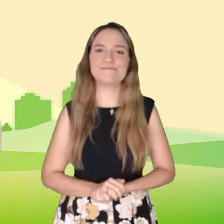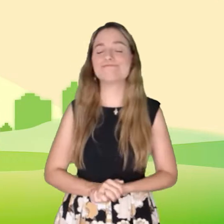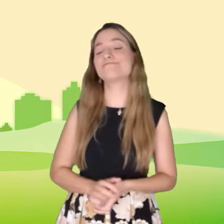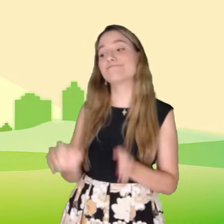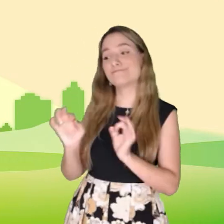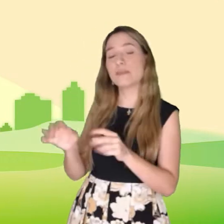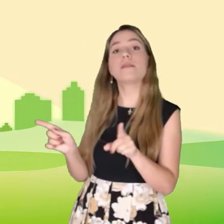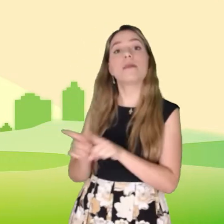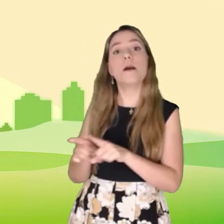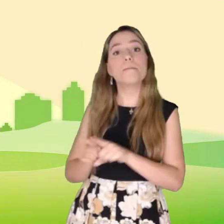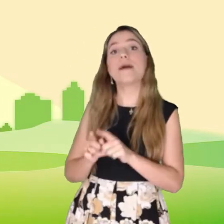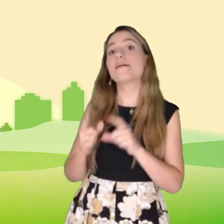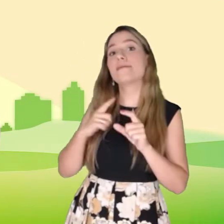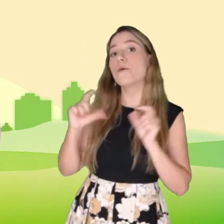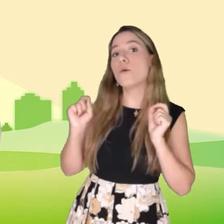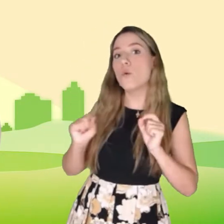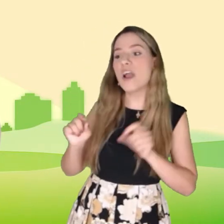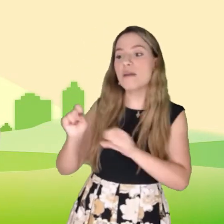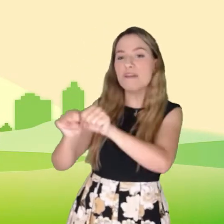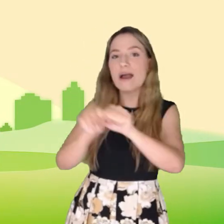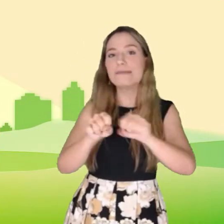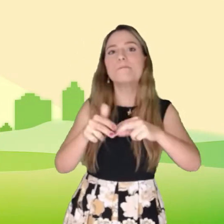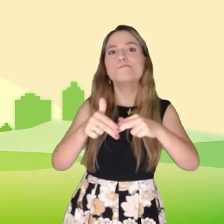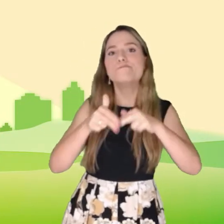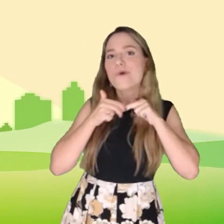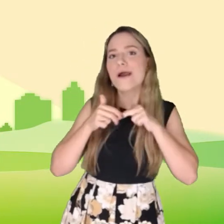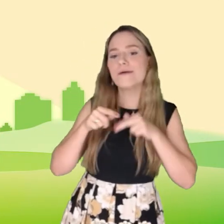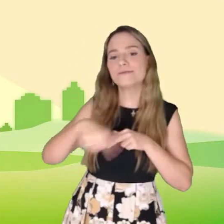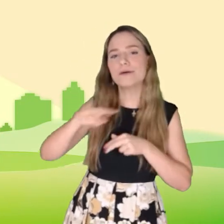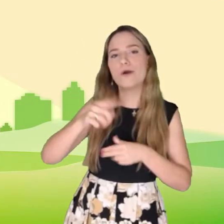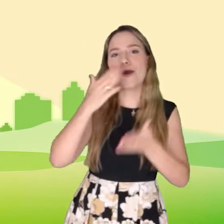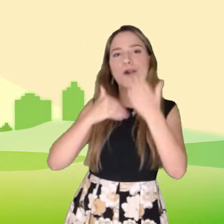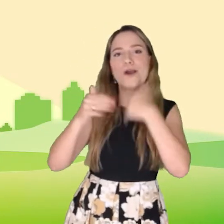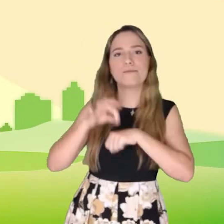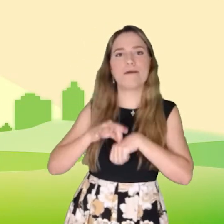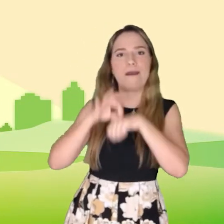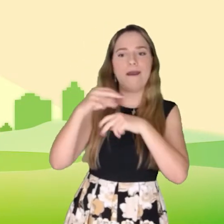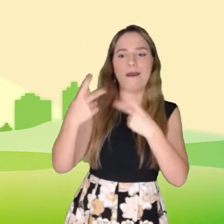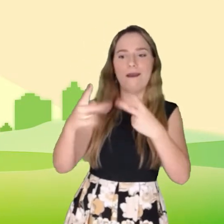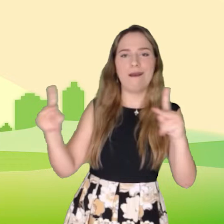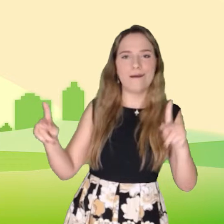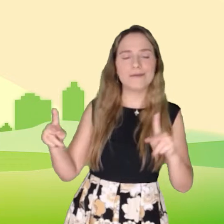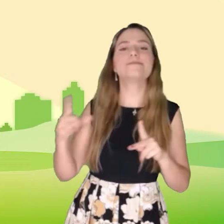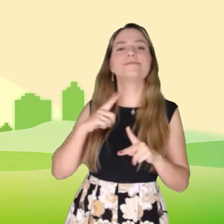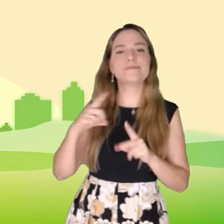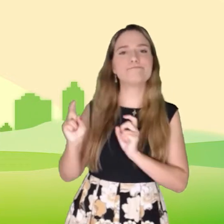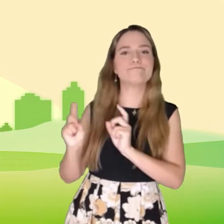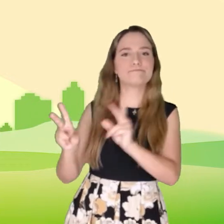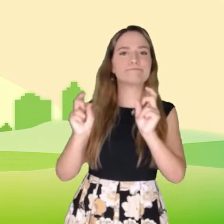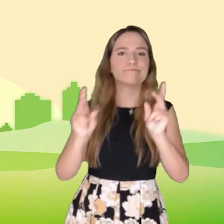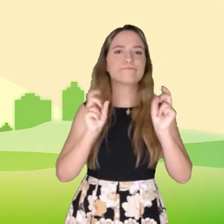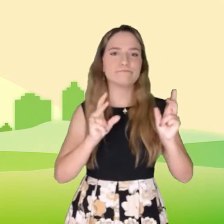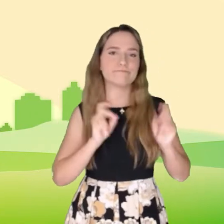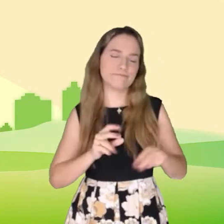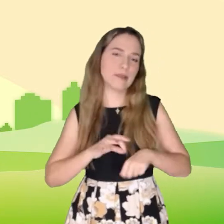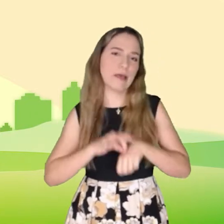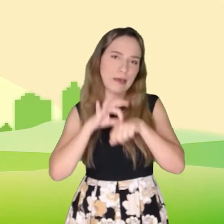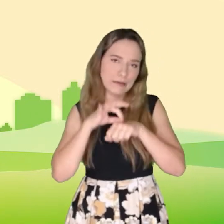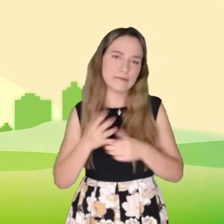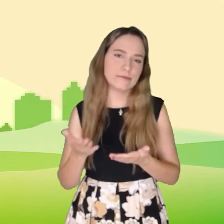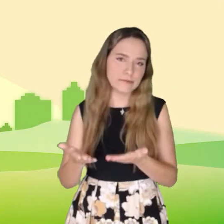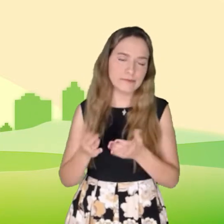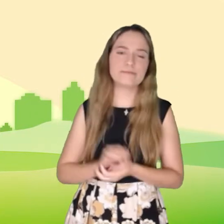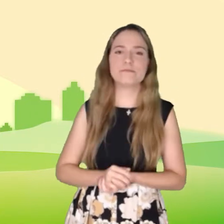e ainda tem a caça predatória dos jacarés, que são utilizados para a venda e consumo da